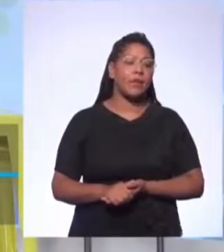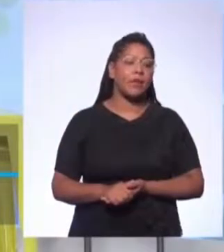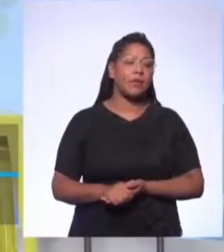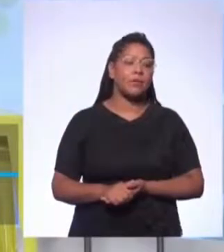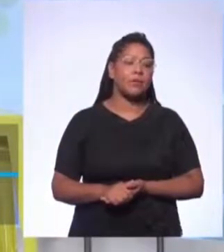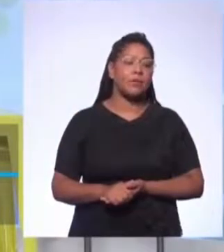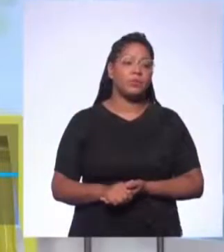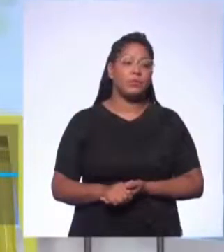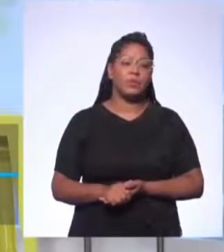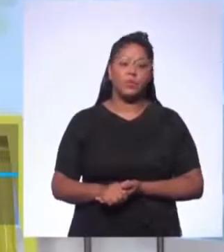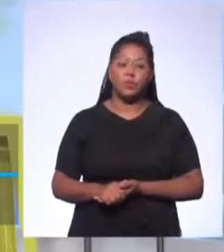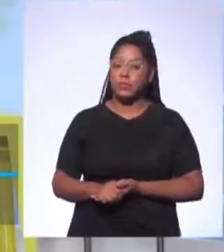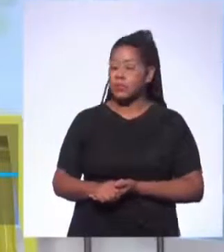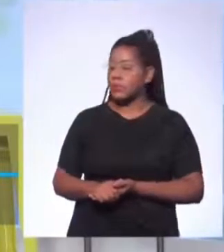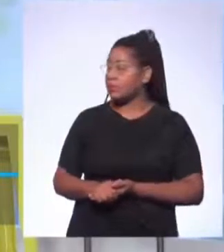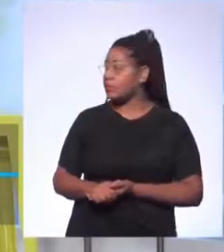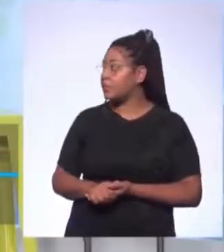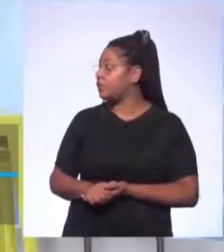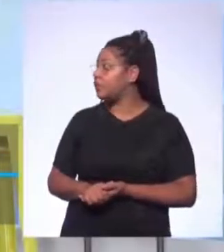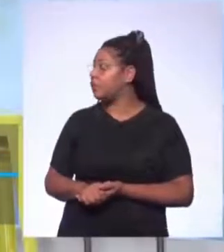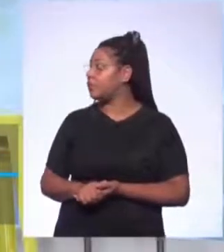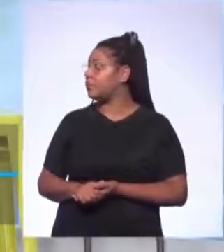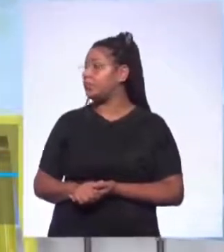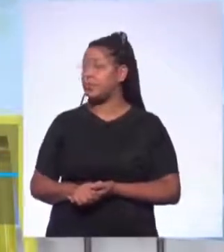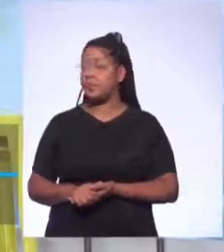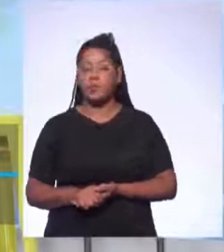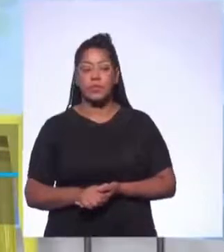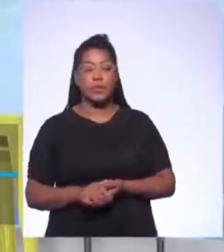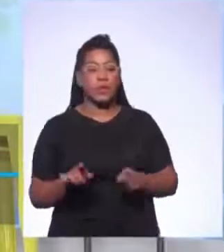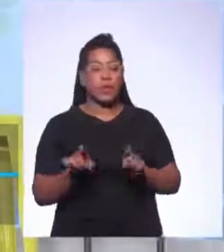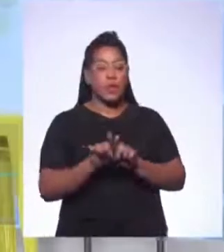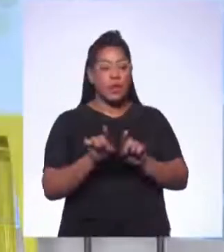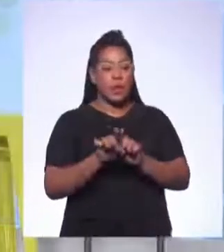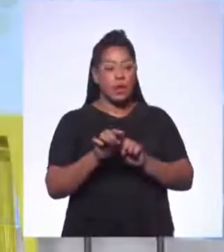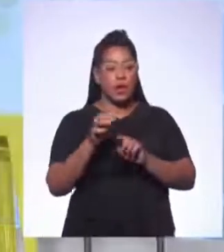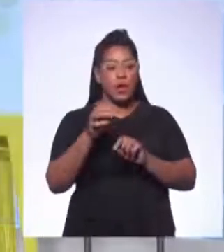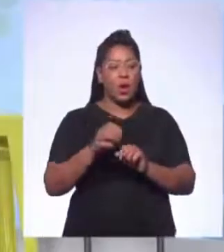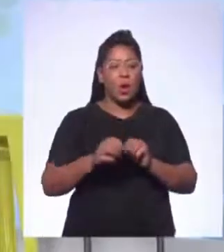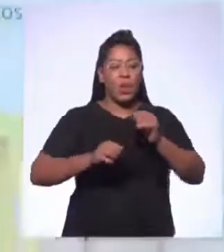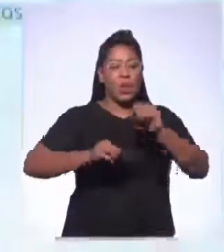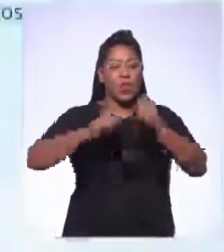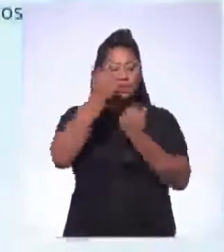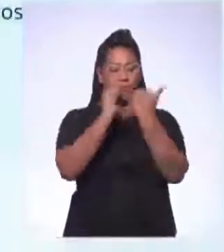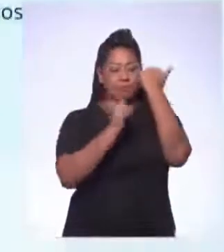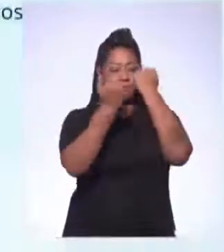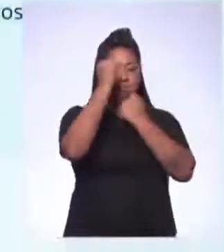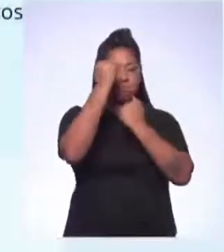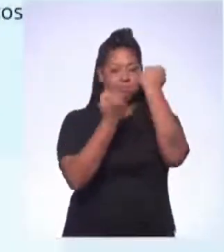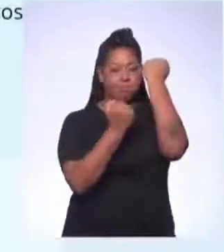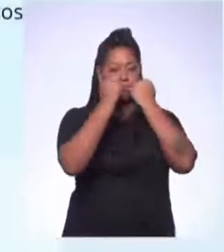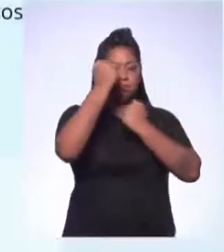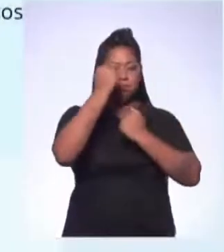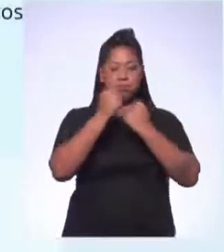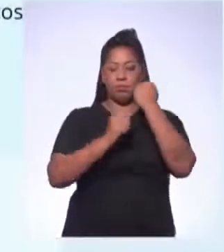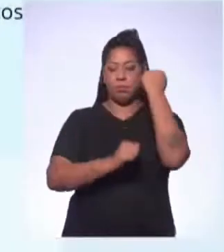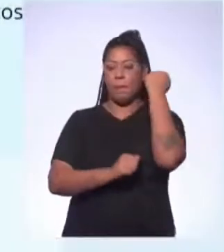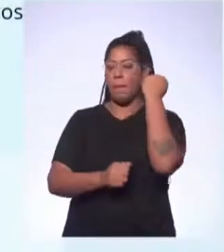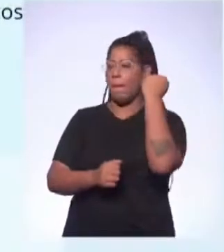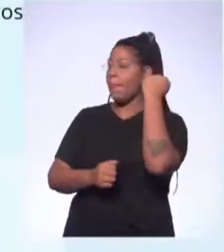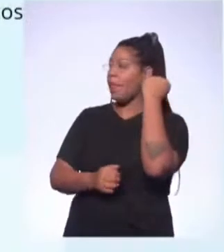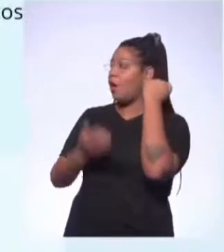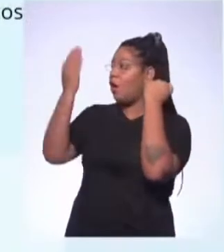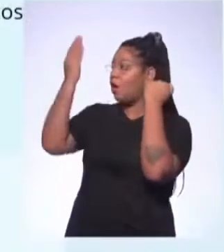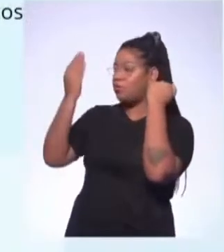CO2, ok? Aí nós temos aqui as chaminés das firmas, ok? Que produz aí vários